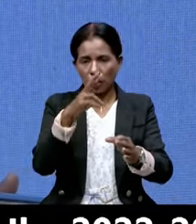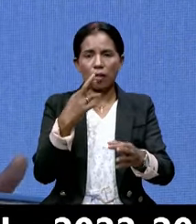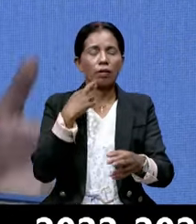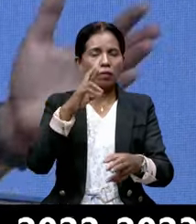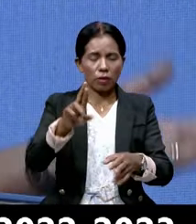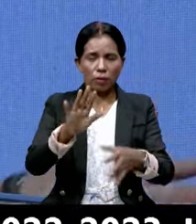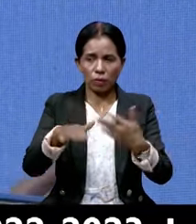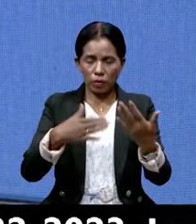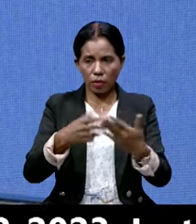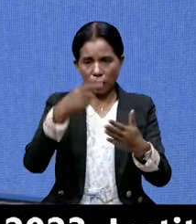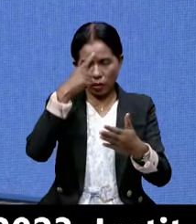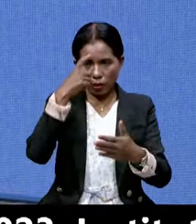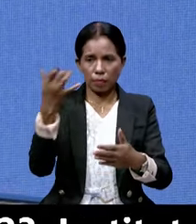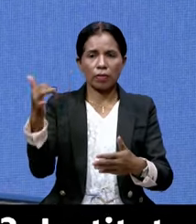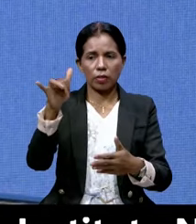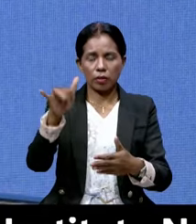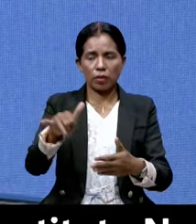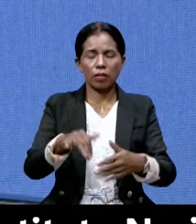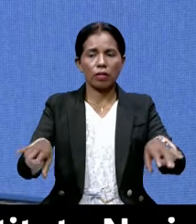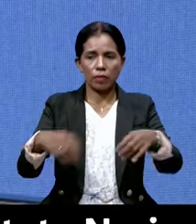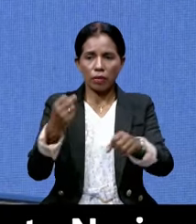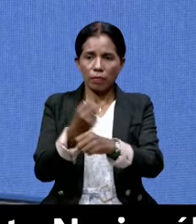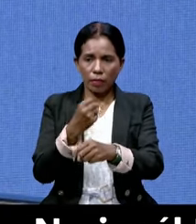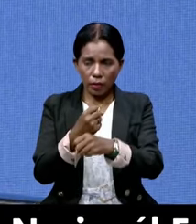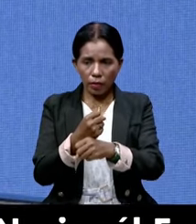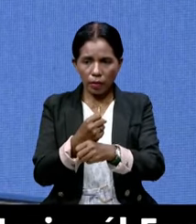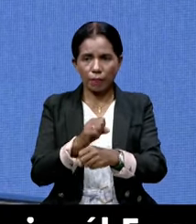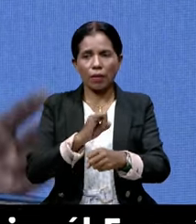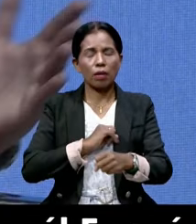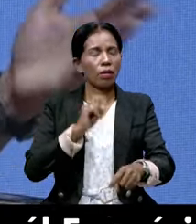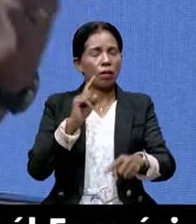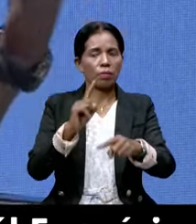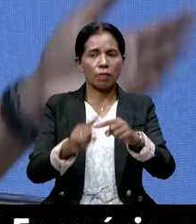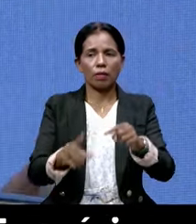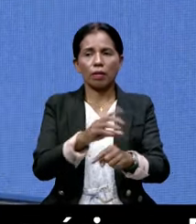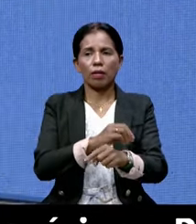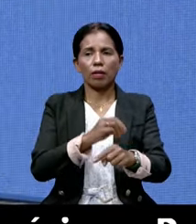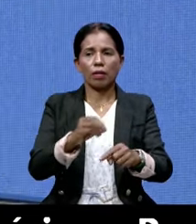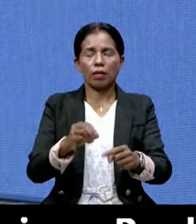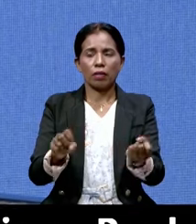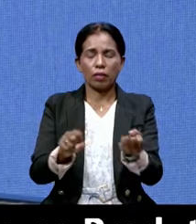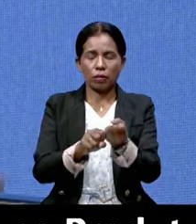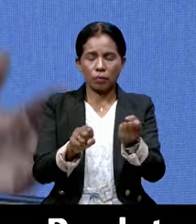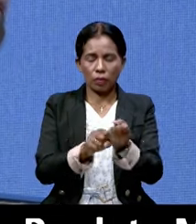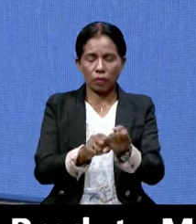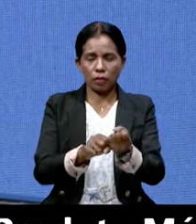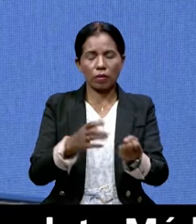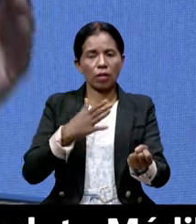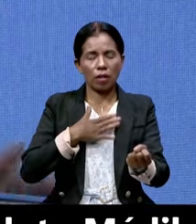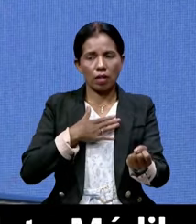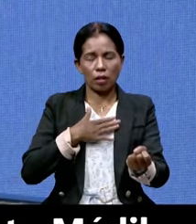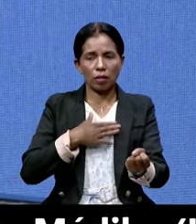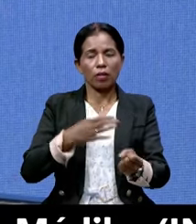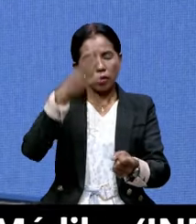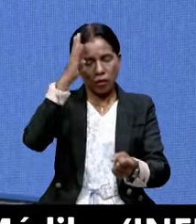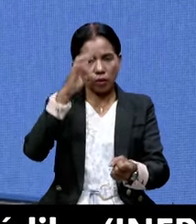sirohene, tambasira, sir ni esforço, e a aula vela nega moça, um amigo que durante na apoio a aula máxima em Zorli Senhor, seu espírito de semelho e